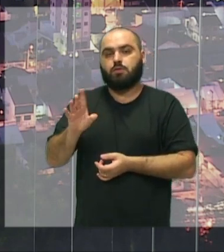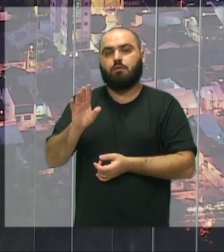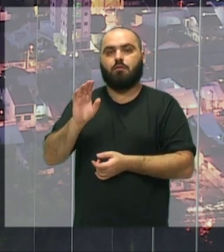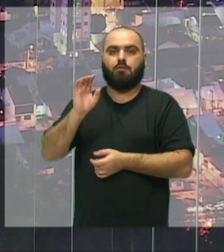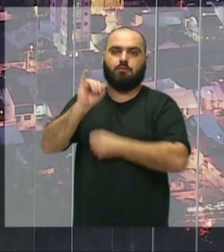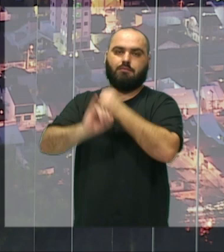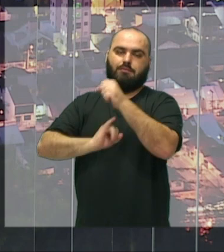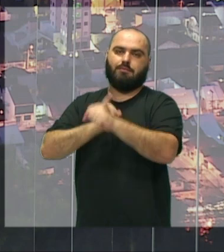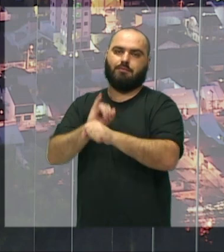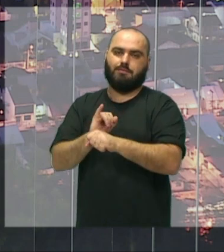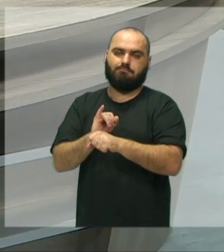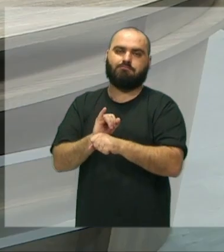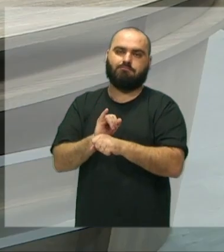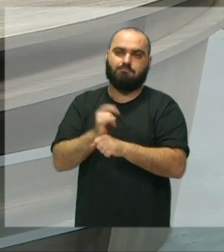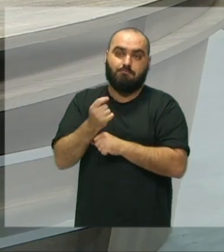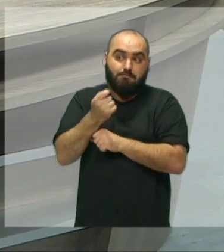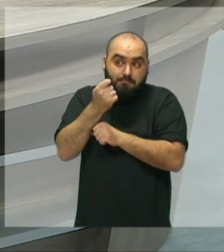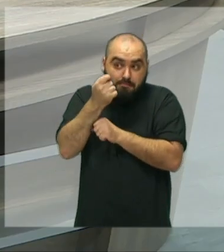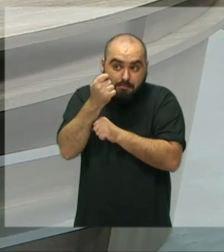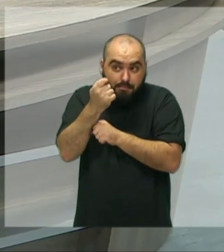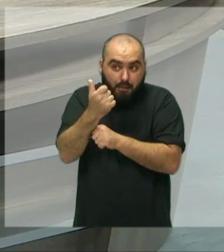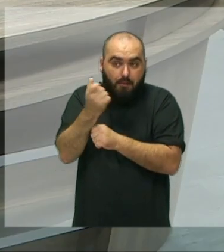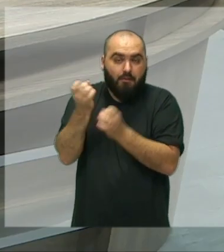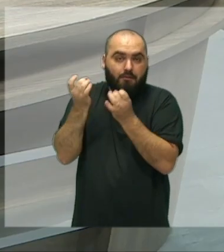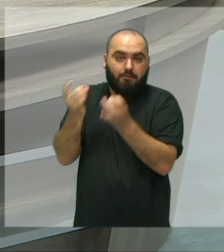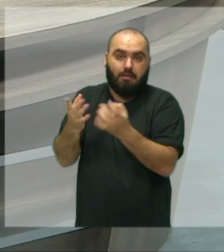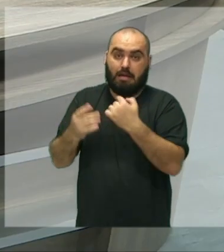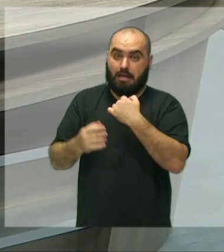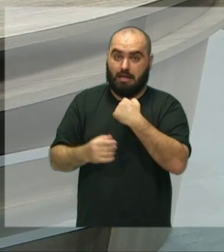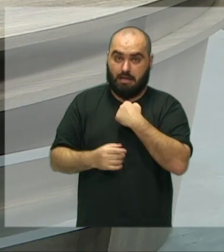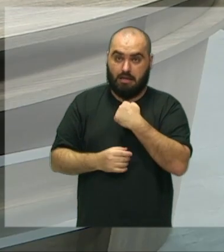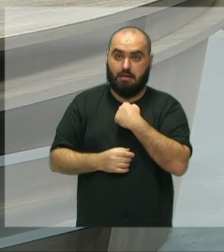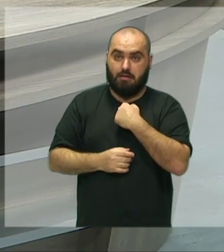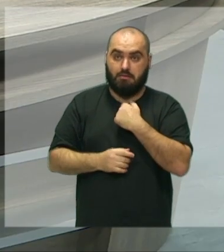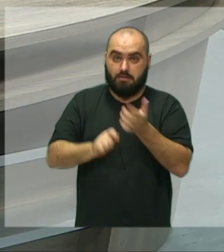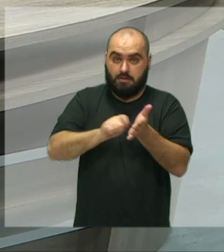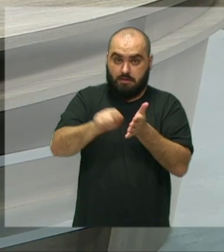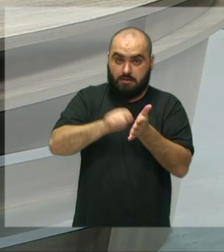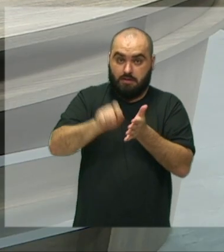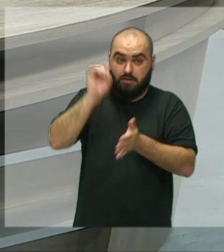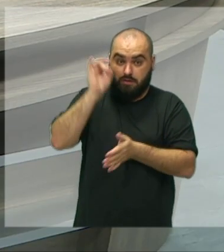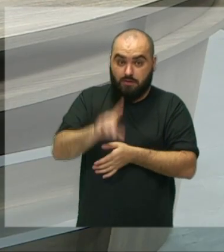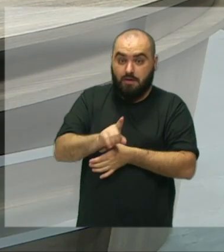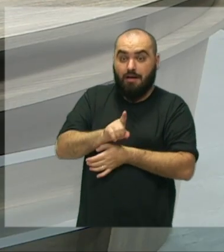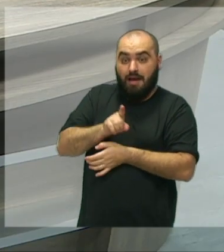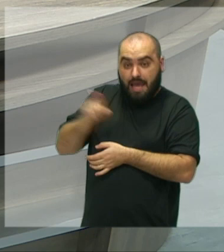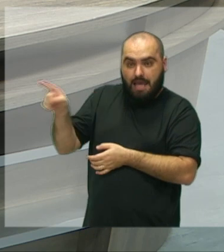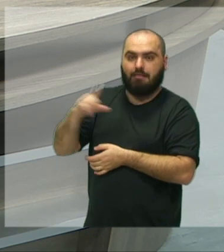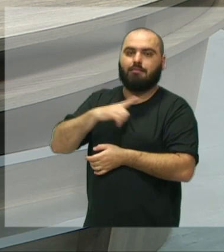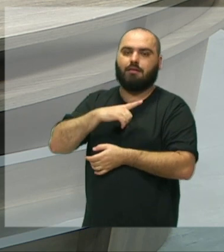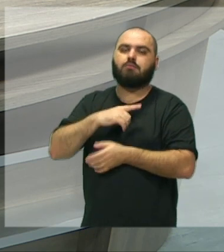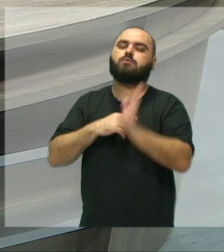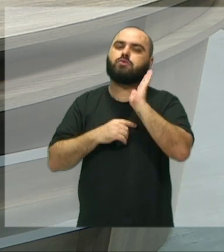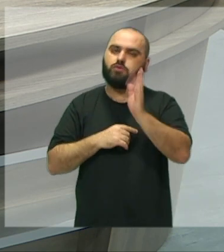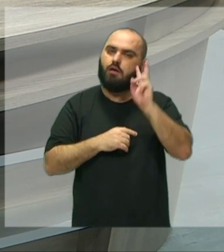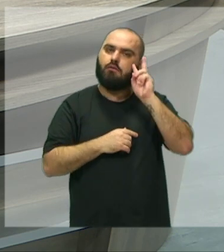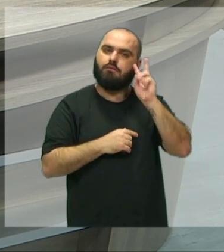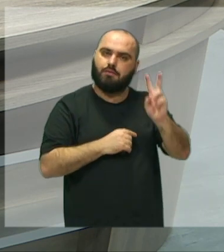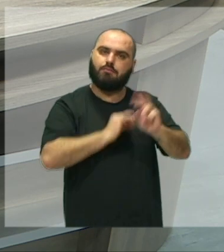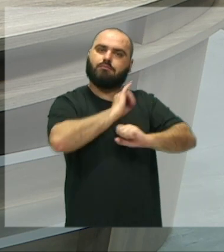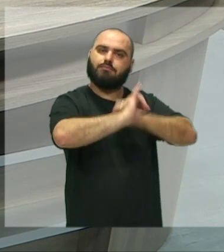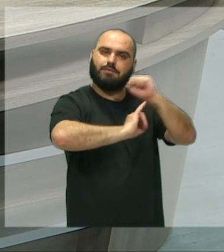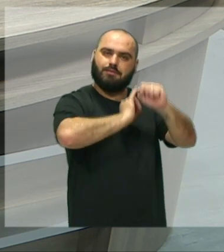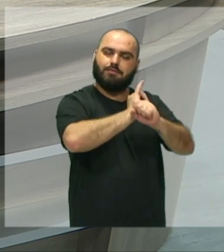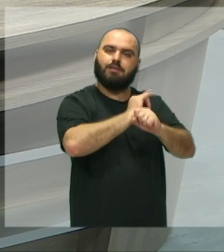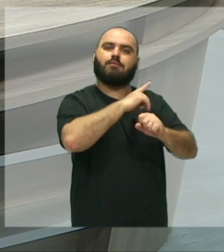virtual, né? Tem poucos exemplares. Eu mesmo, que sou um dos autores, só tenho esse, né? Mas eu já vi na estante virtual que tem.